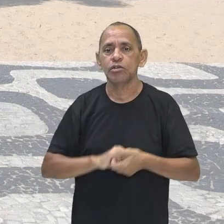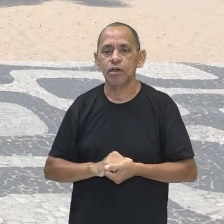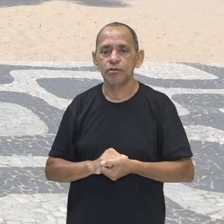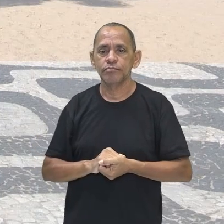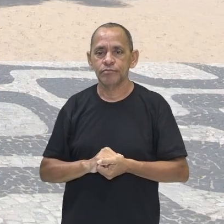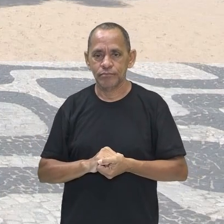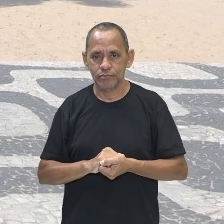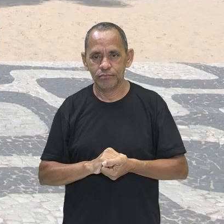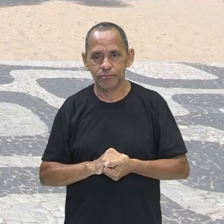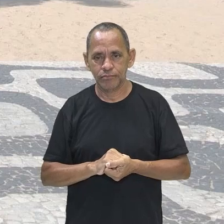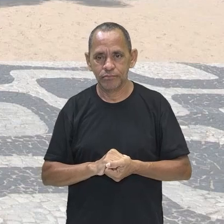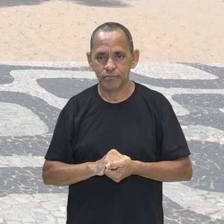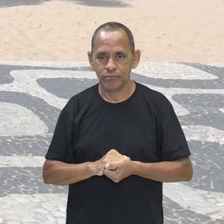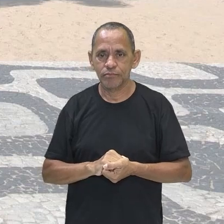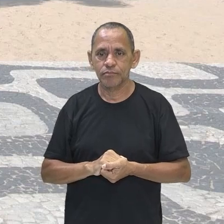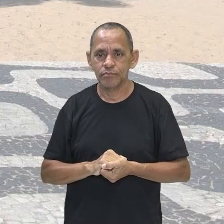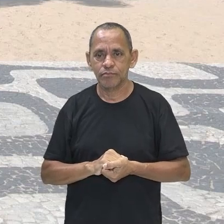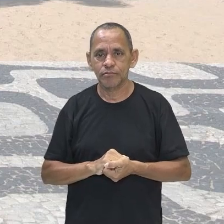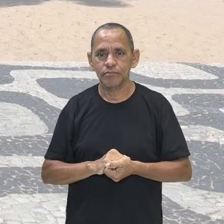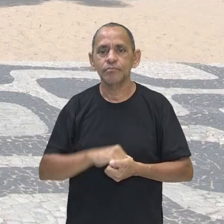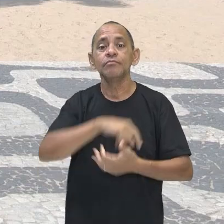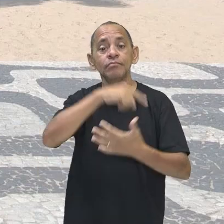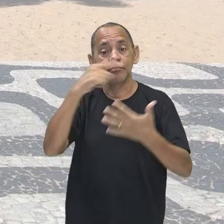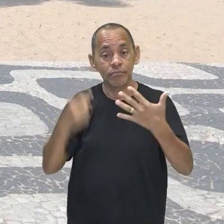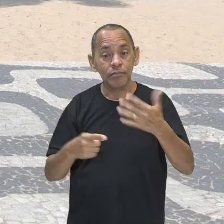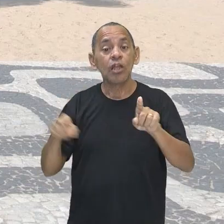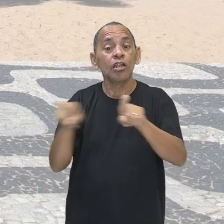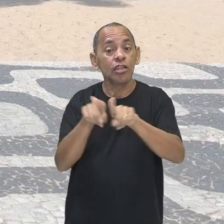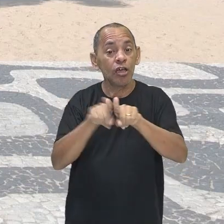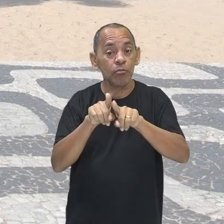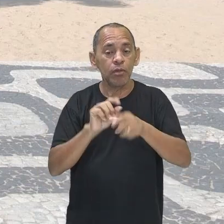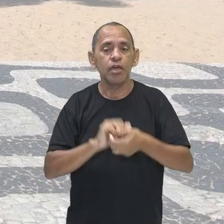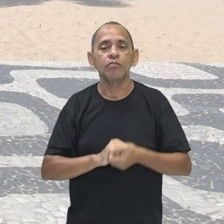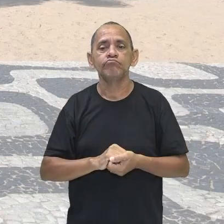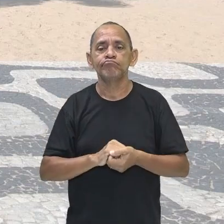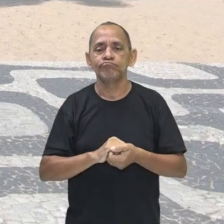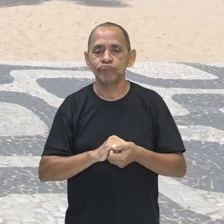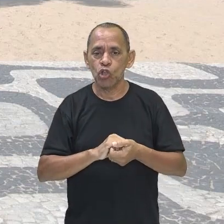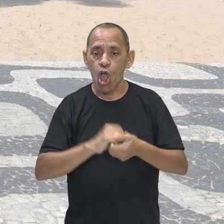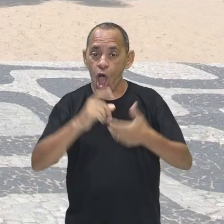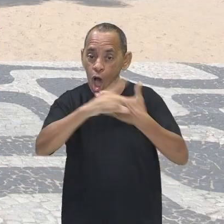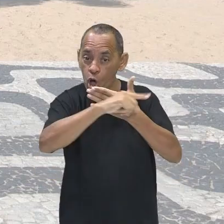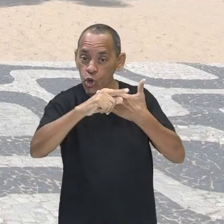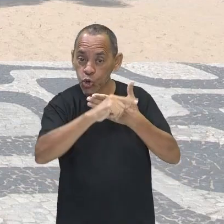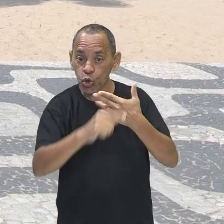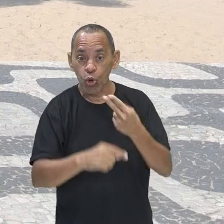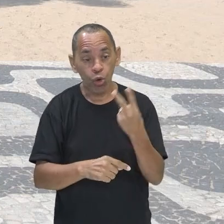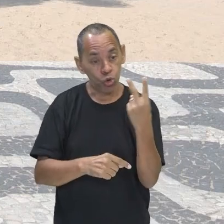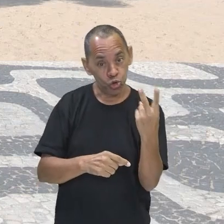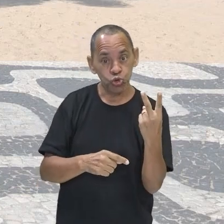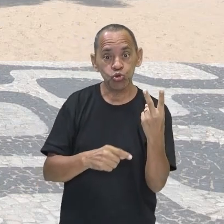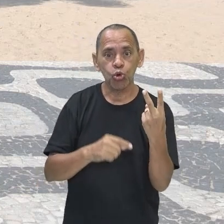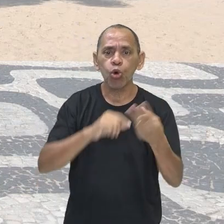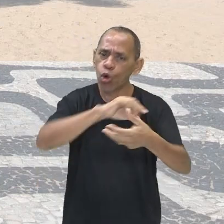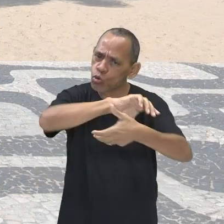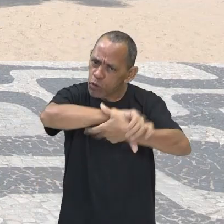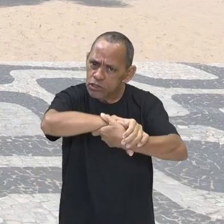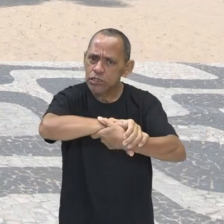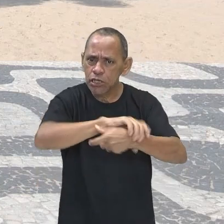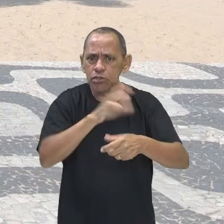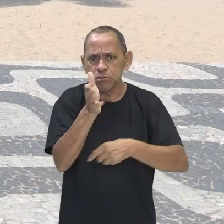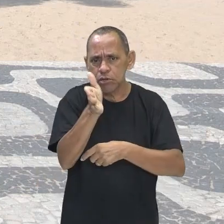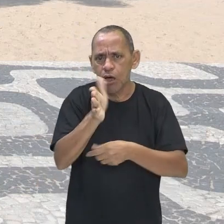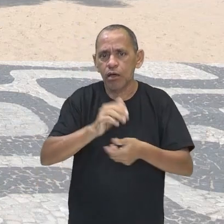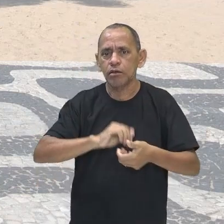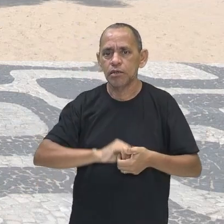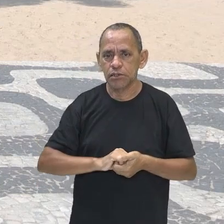Insensatez. E vai, que eu gosto muito dessa música, de Tom Jobim e Vinícius de Moraes, eles eram muito parceiros. O Pato, de Jaime Silva e